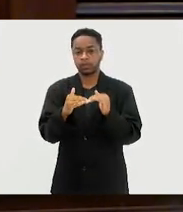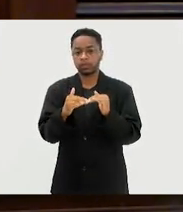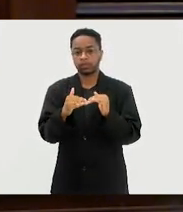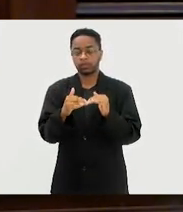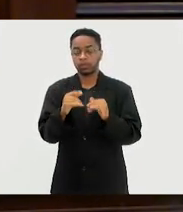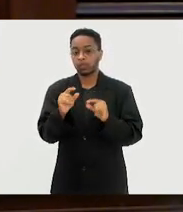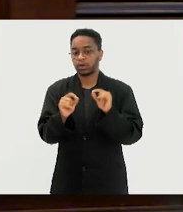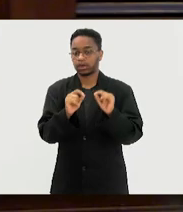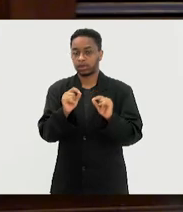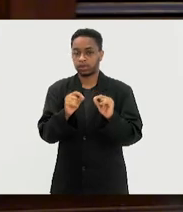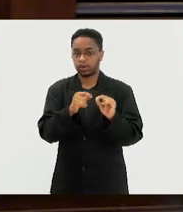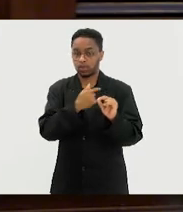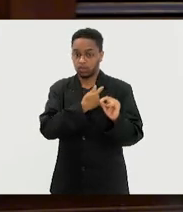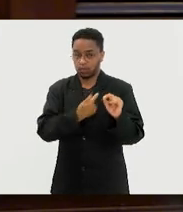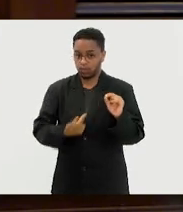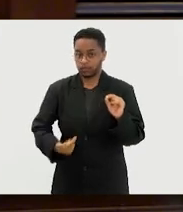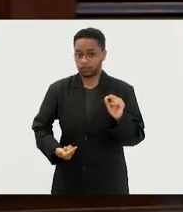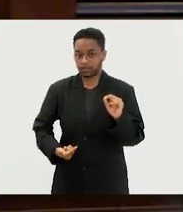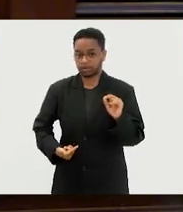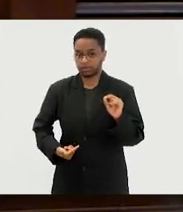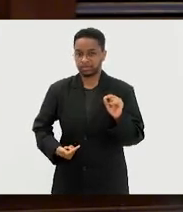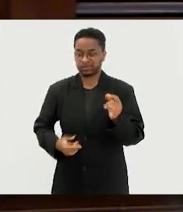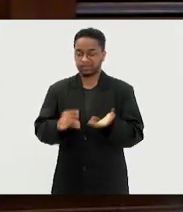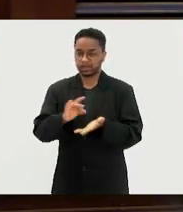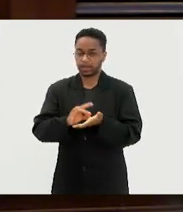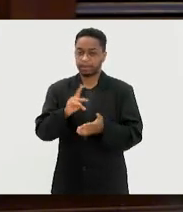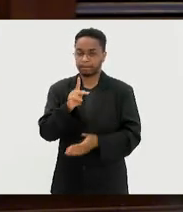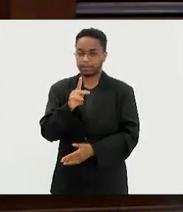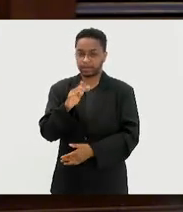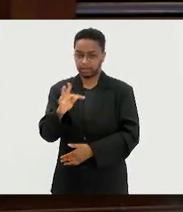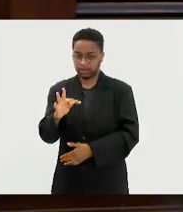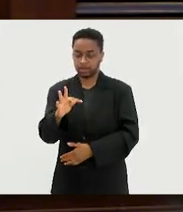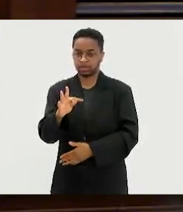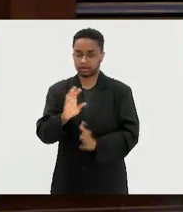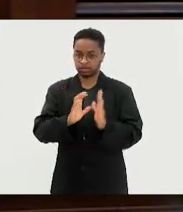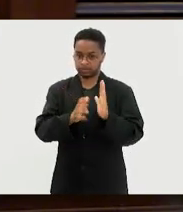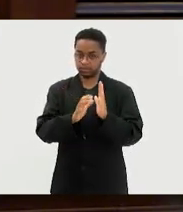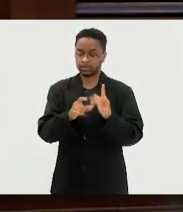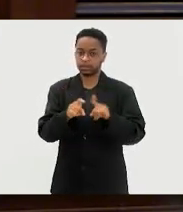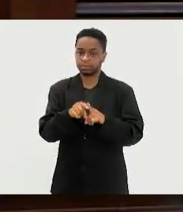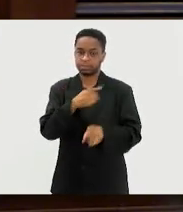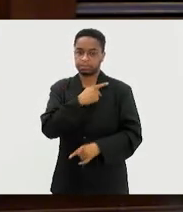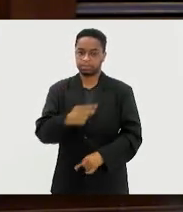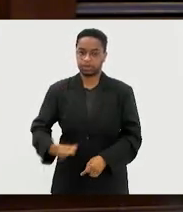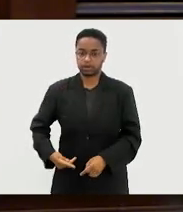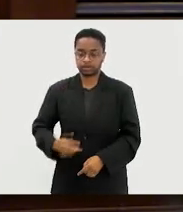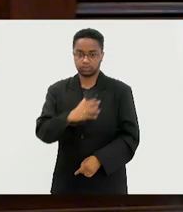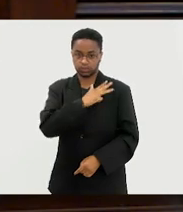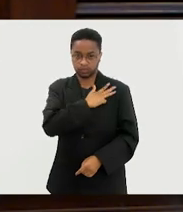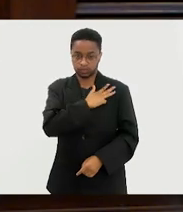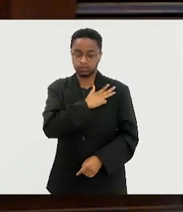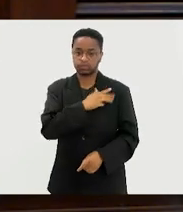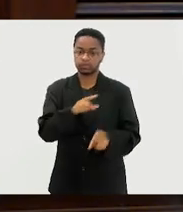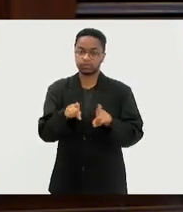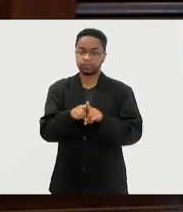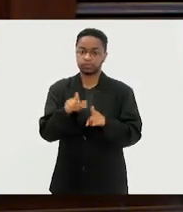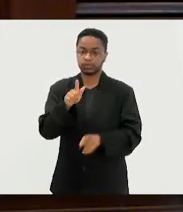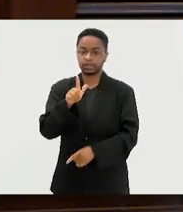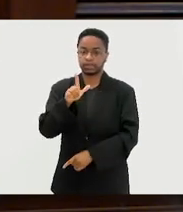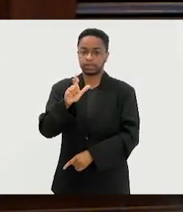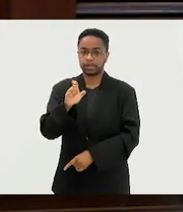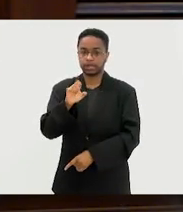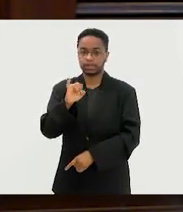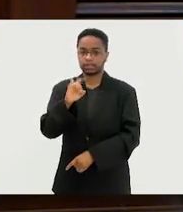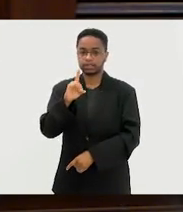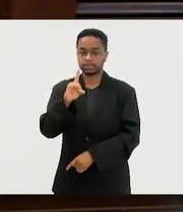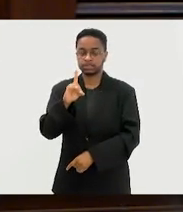ou melhor dizendo, o Partido dos Trabalhadores, o presidente Lula, a Gleisi Hoffmann, devem